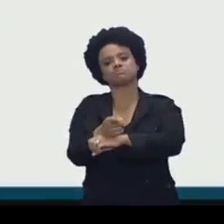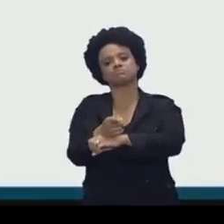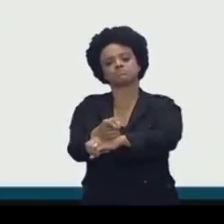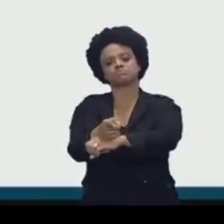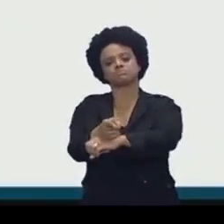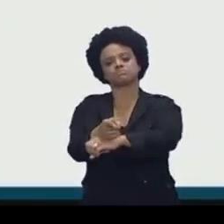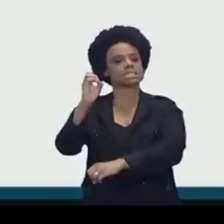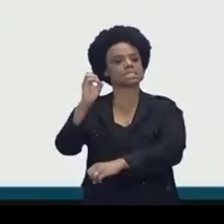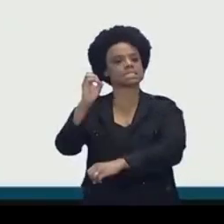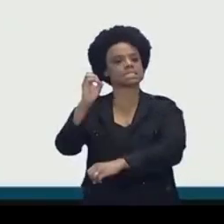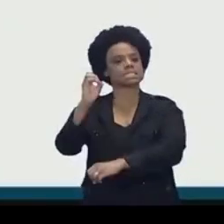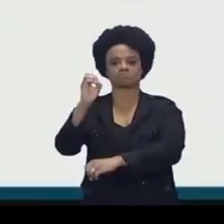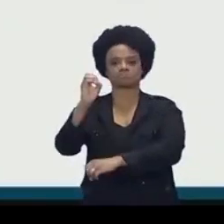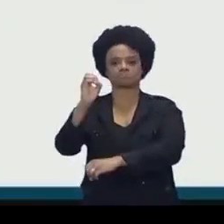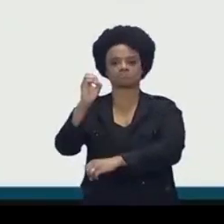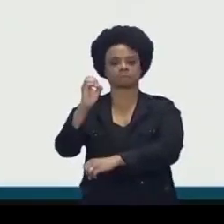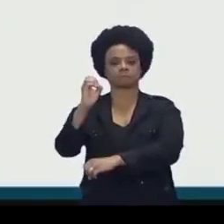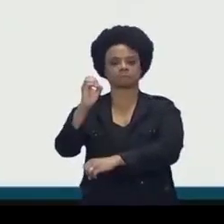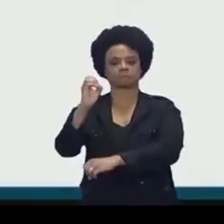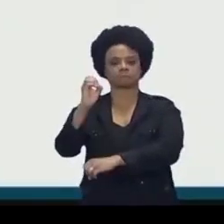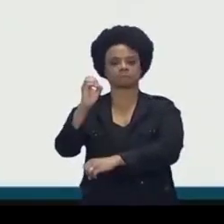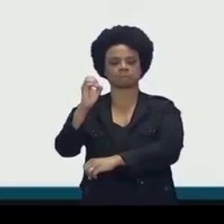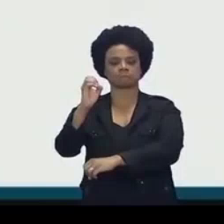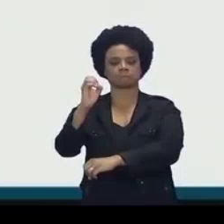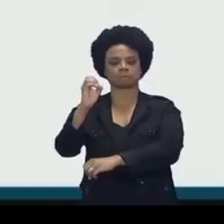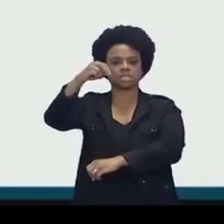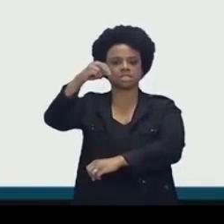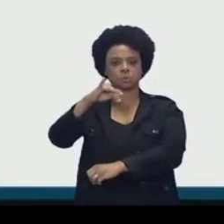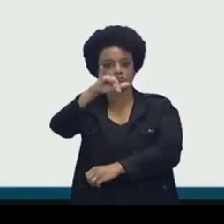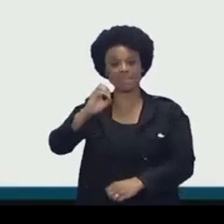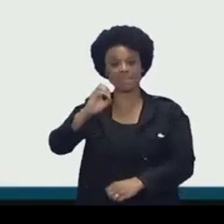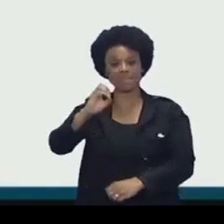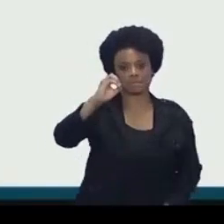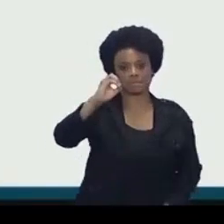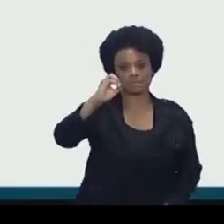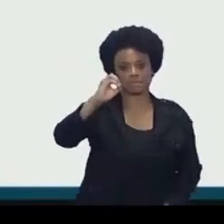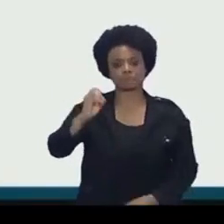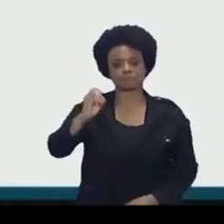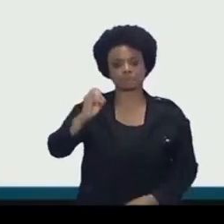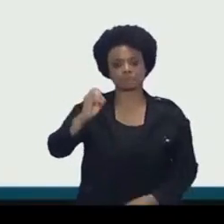característica essencial para você entender.